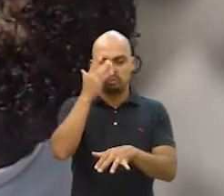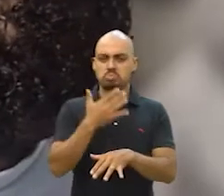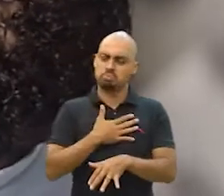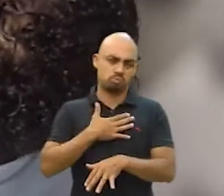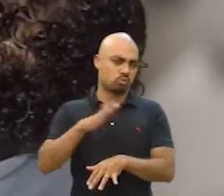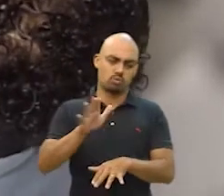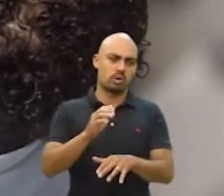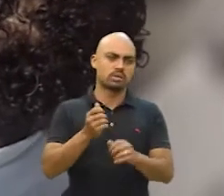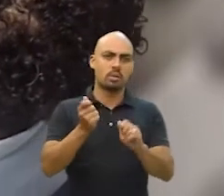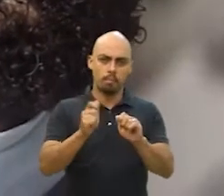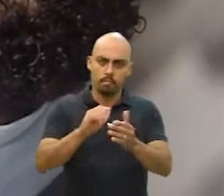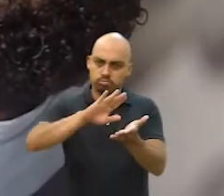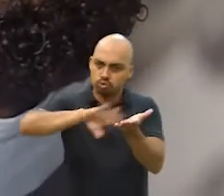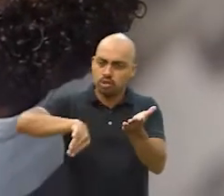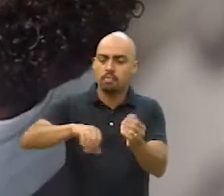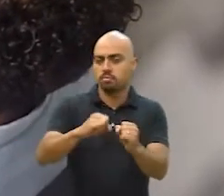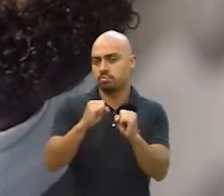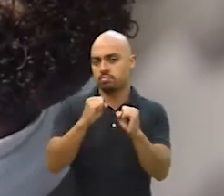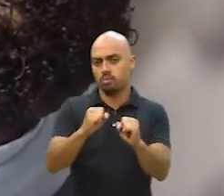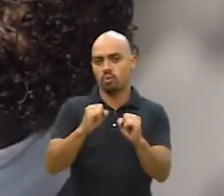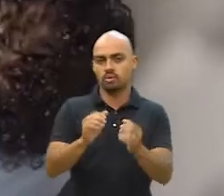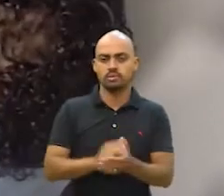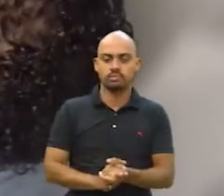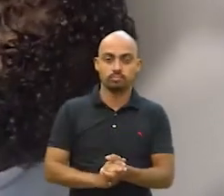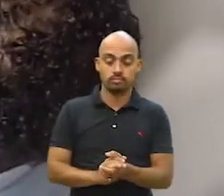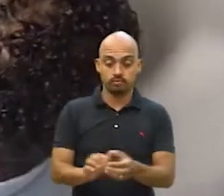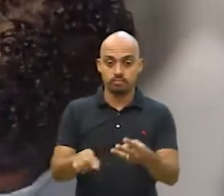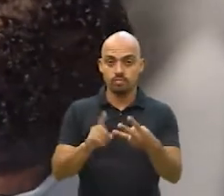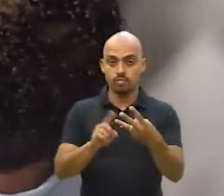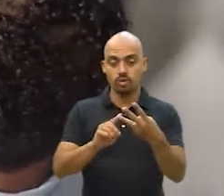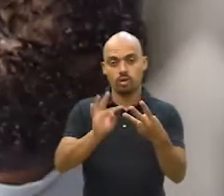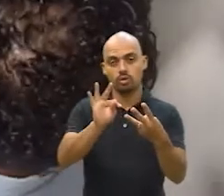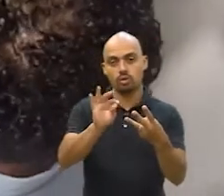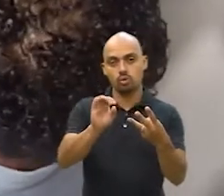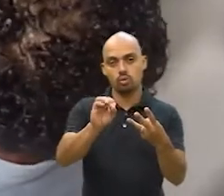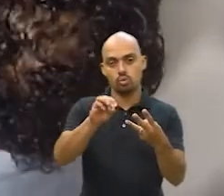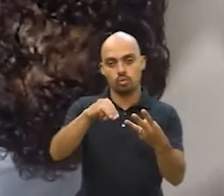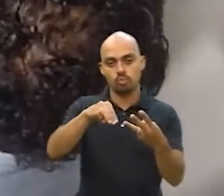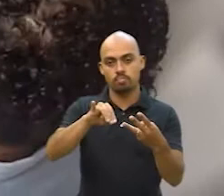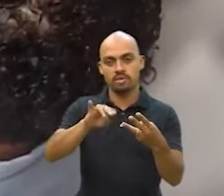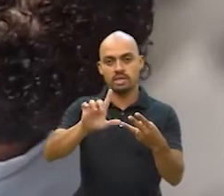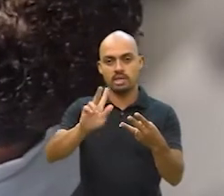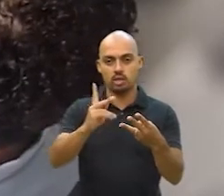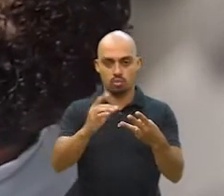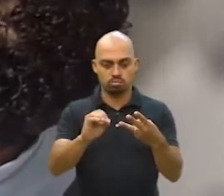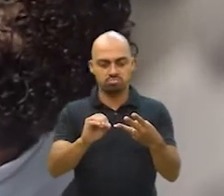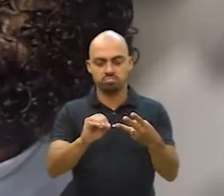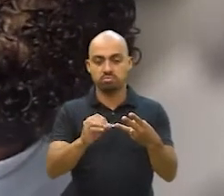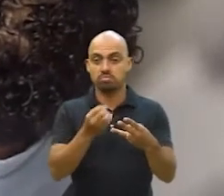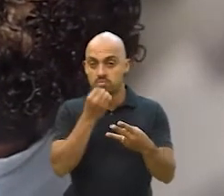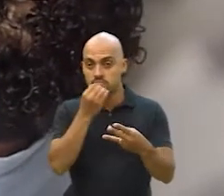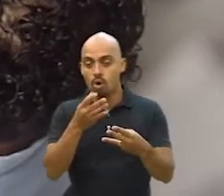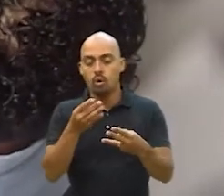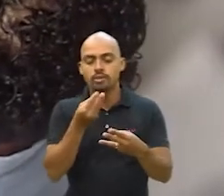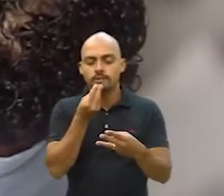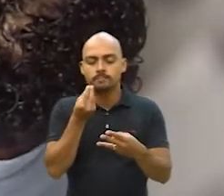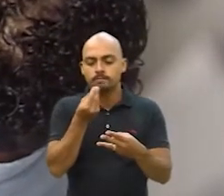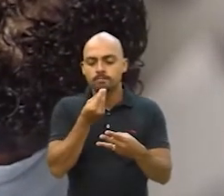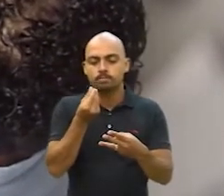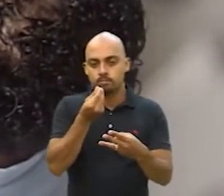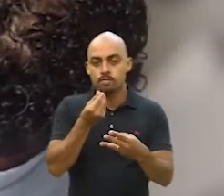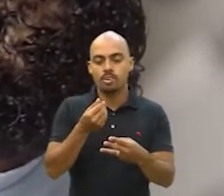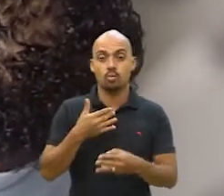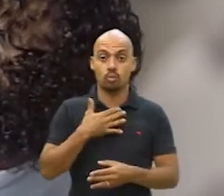Poderia retirar a cebola. Um tomilho fresco, pra, né? Dar um saborzinho diferente, que eu gosto muito de